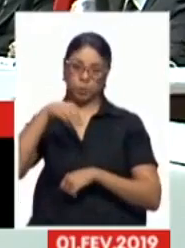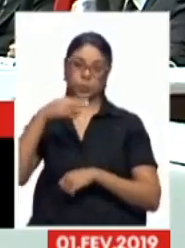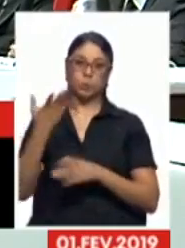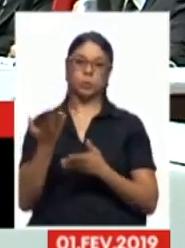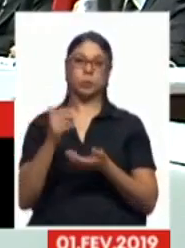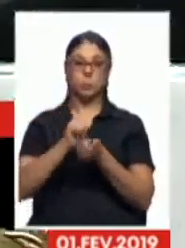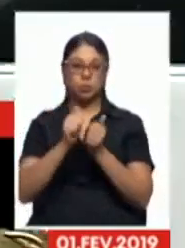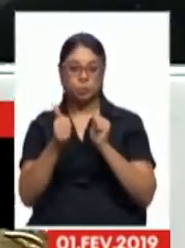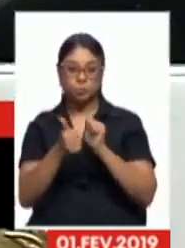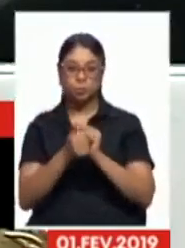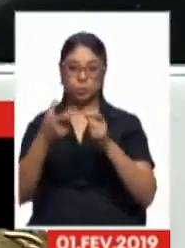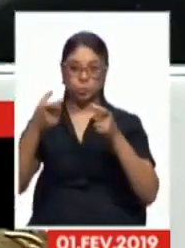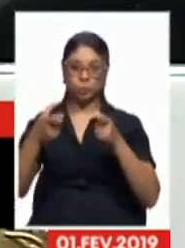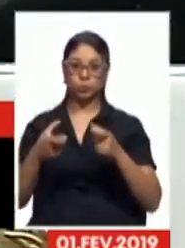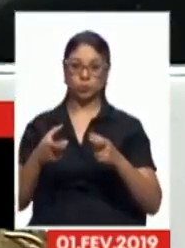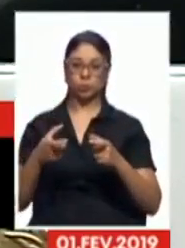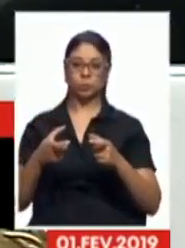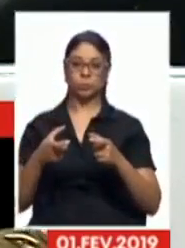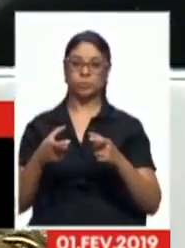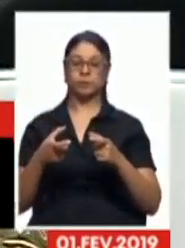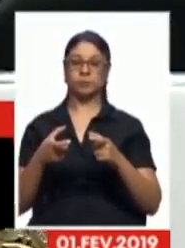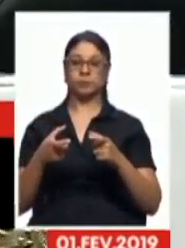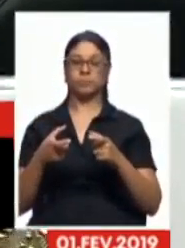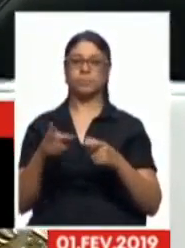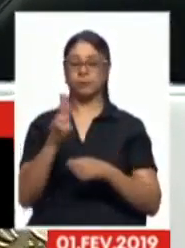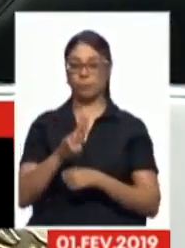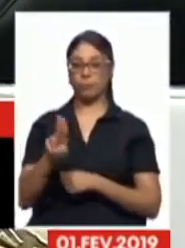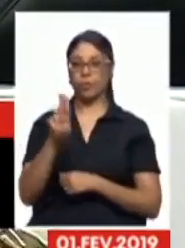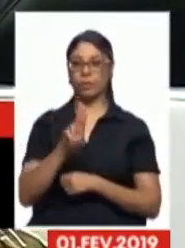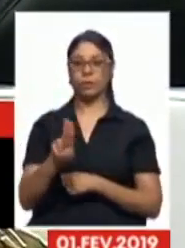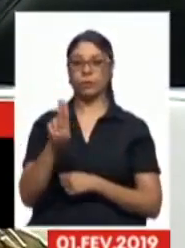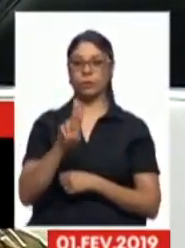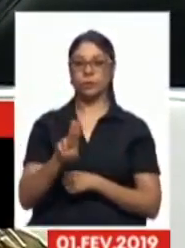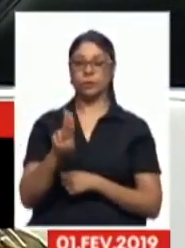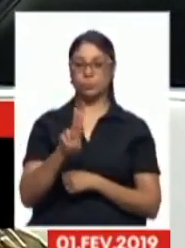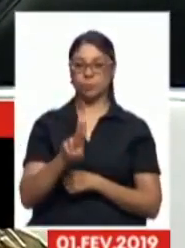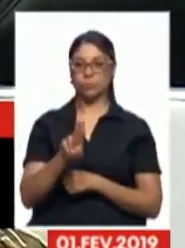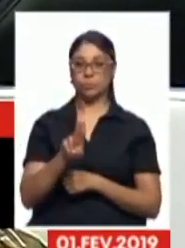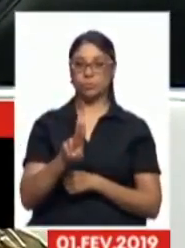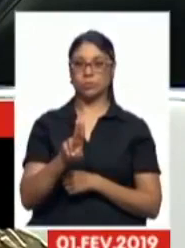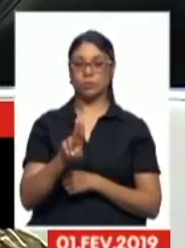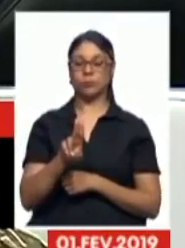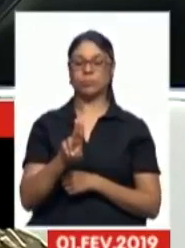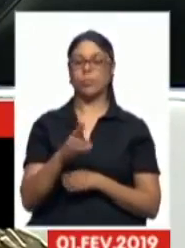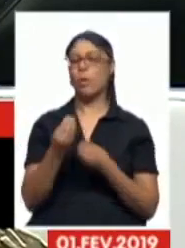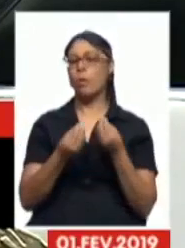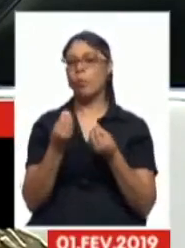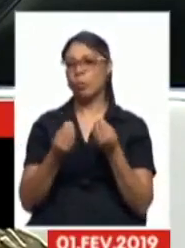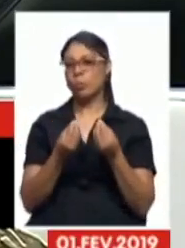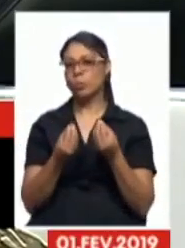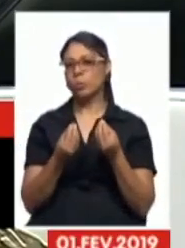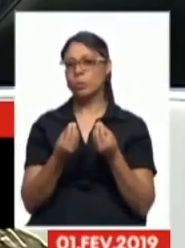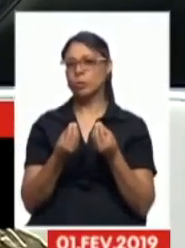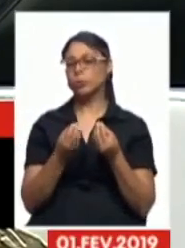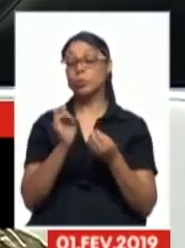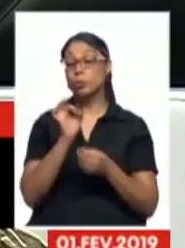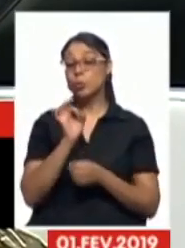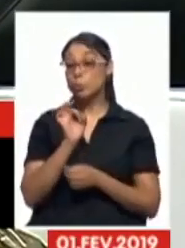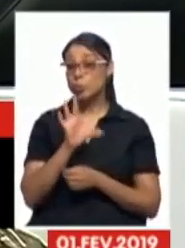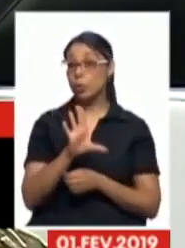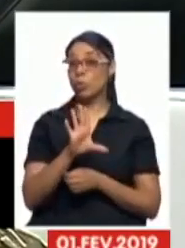do espaço que será utilizado após a reabertura exclusivamente